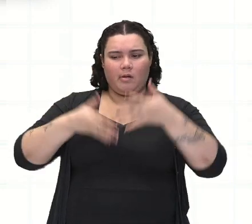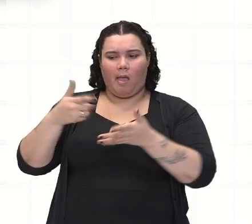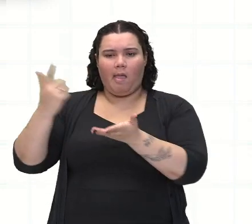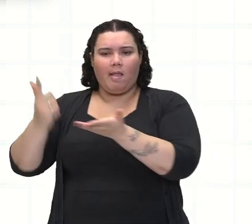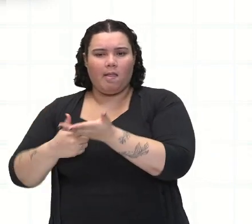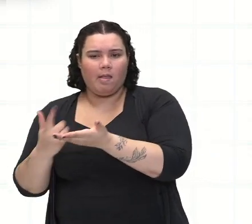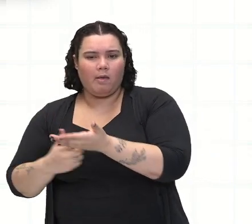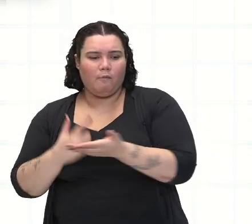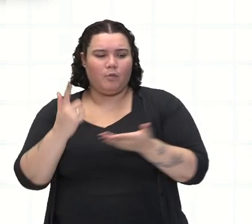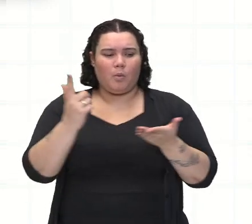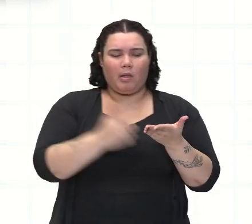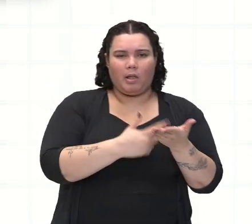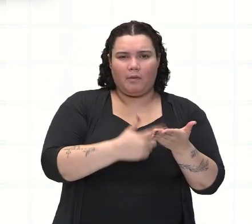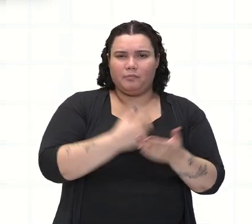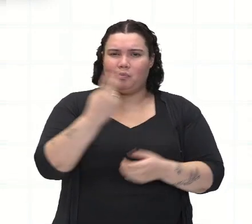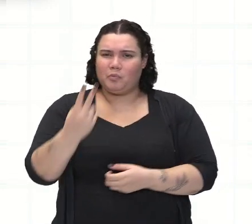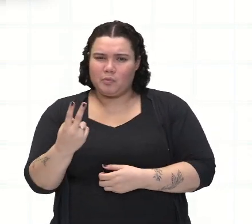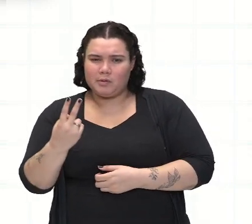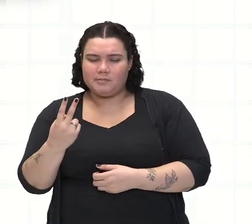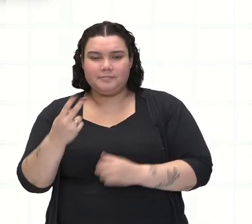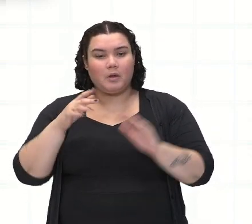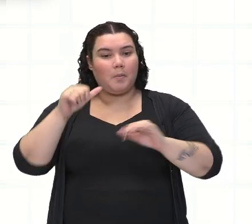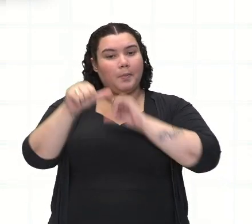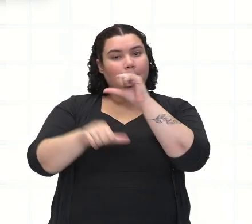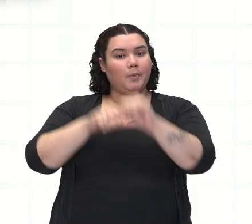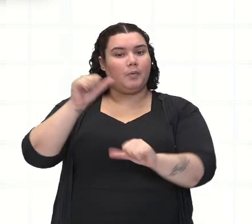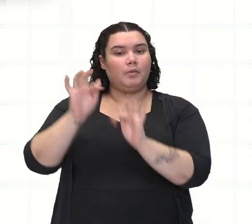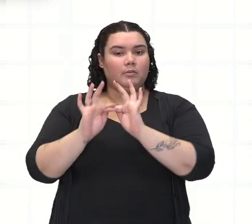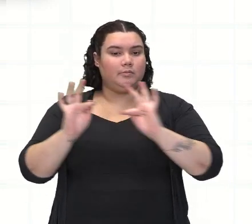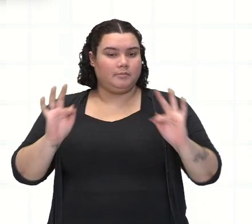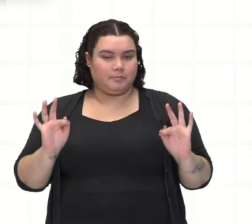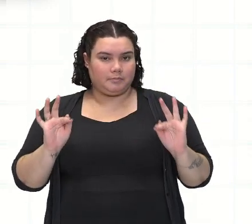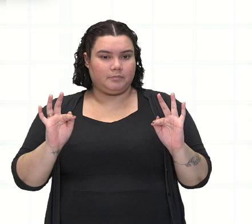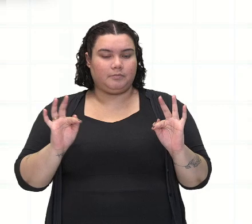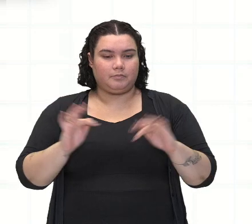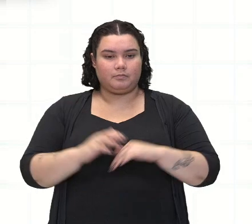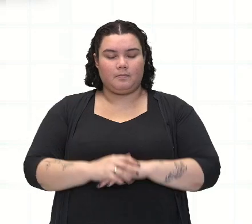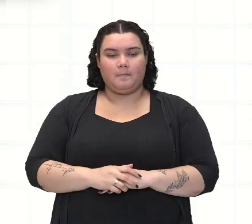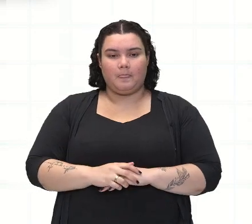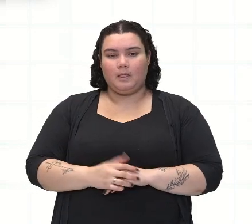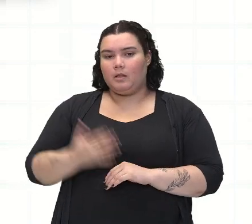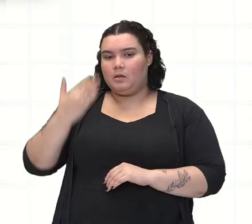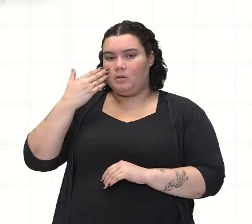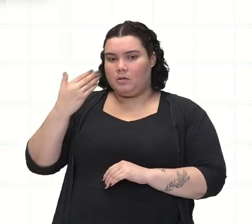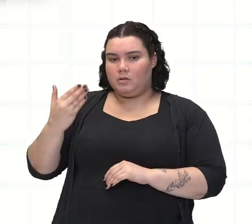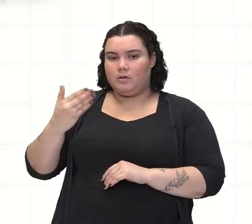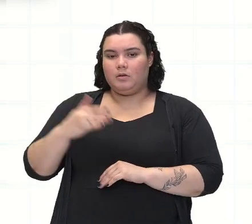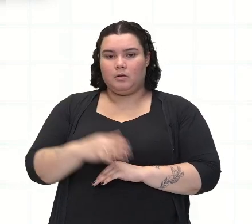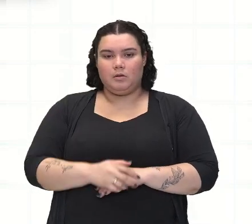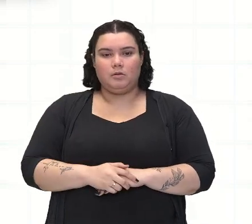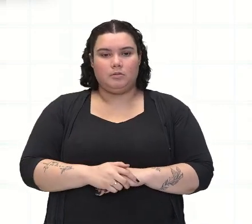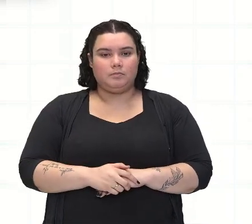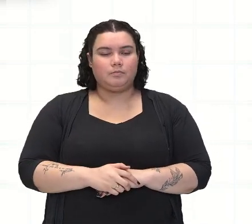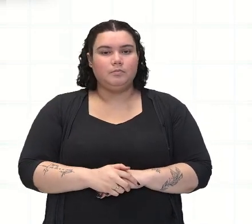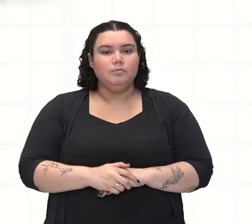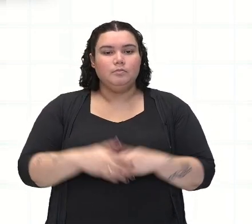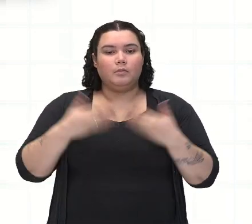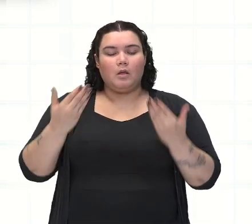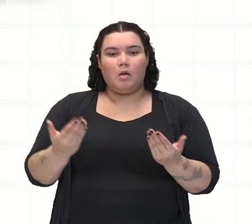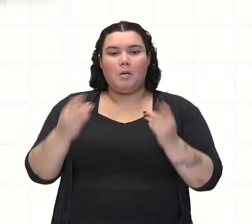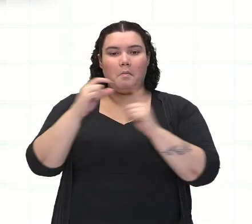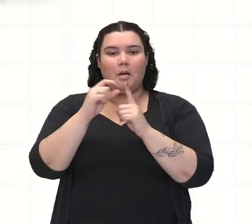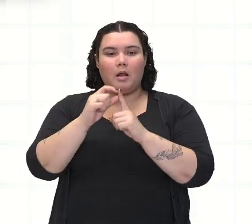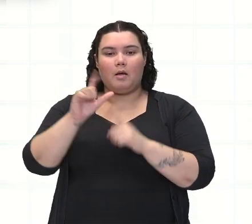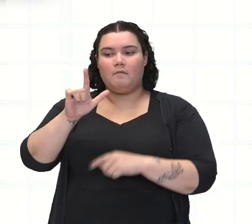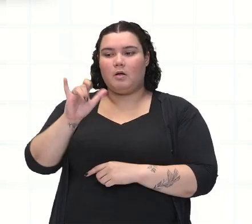sendo repetido. E aqui na primeira oração, esse termo aqui, autor do livro, está